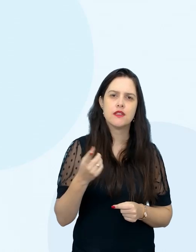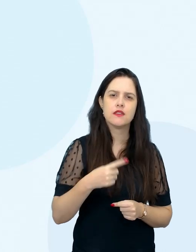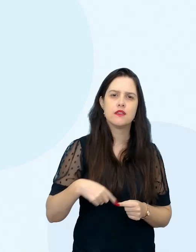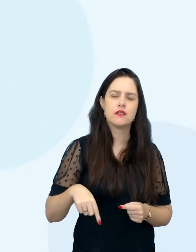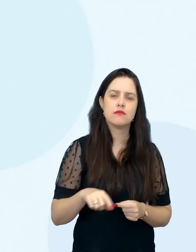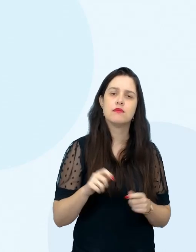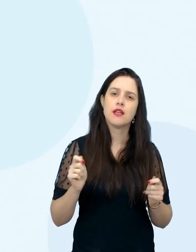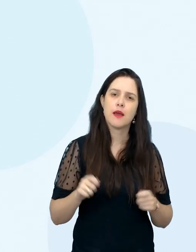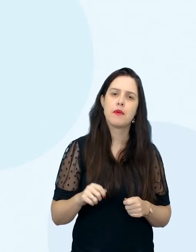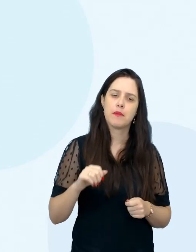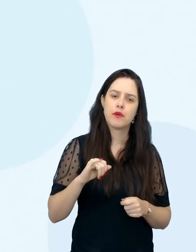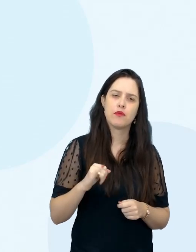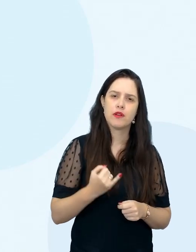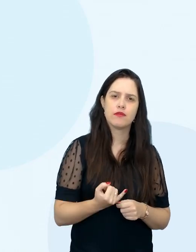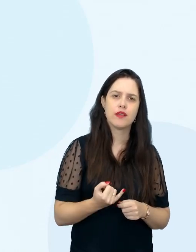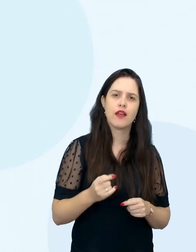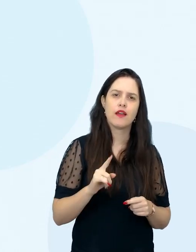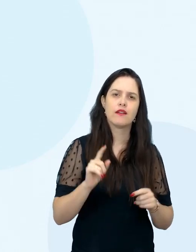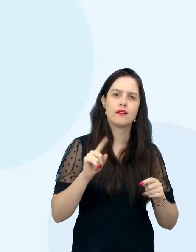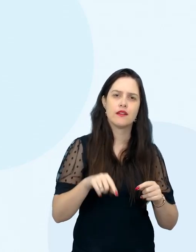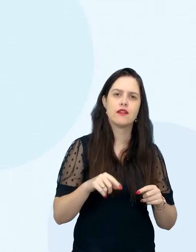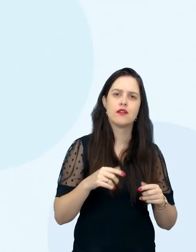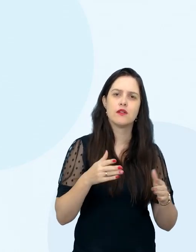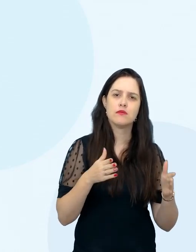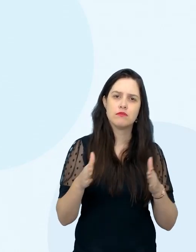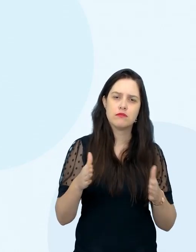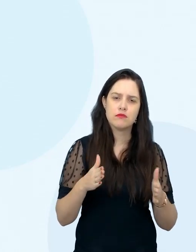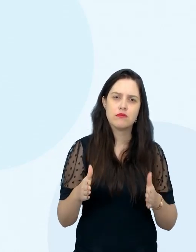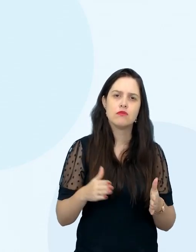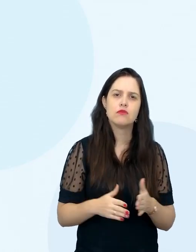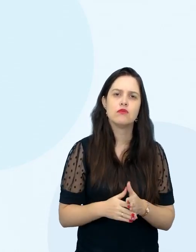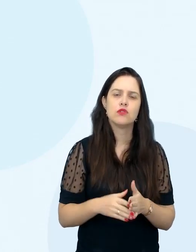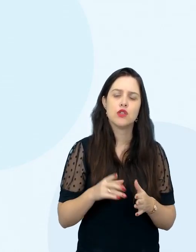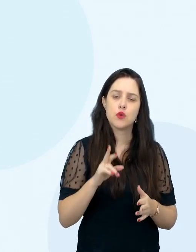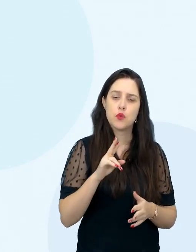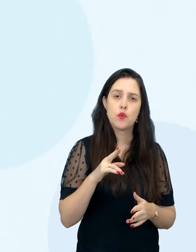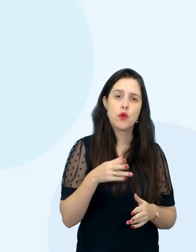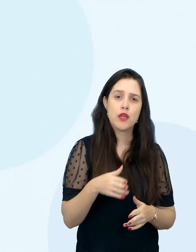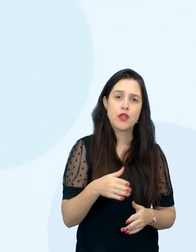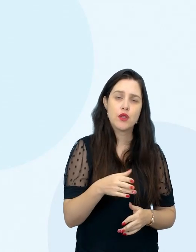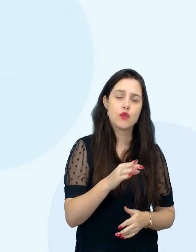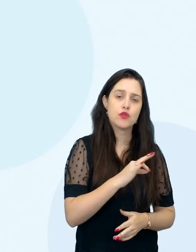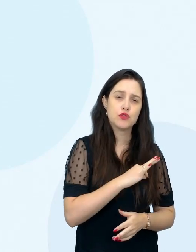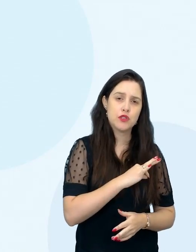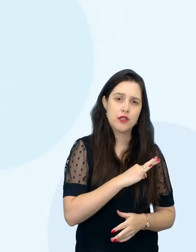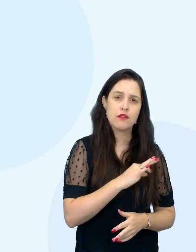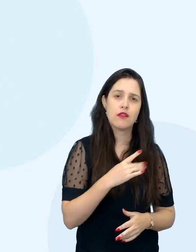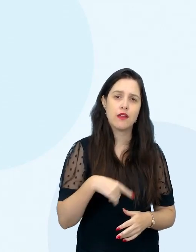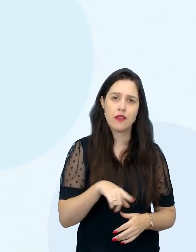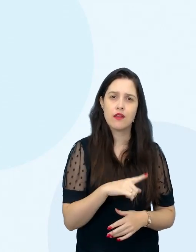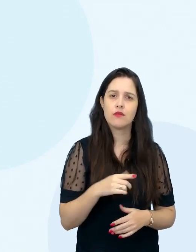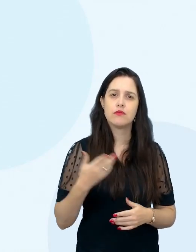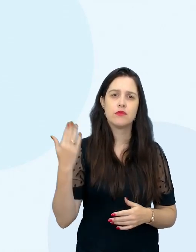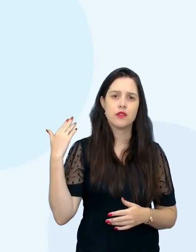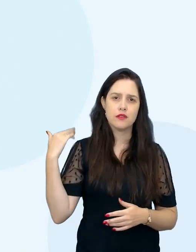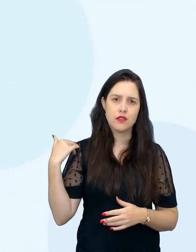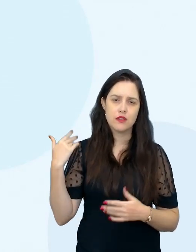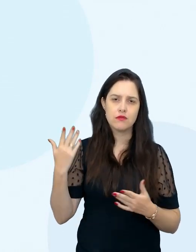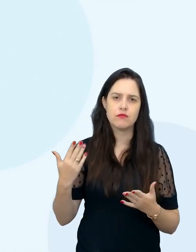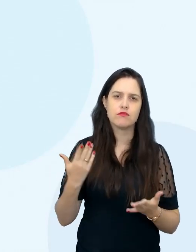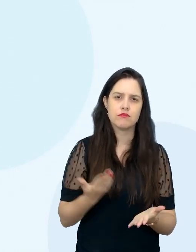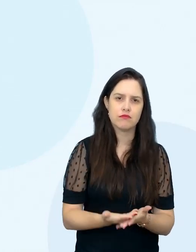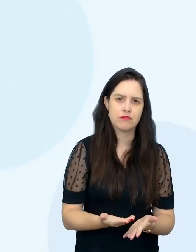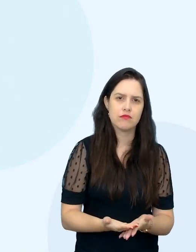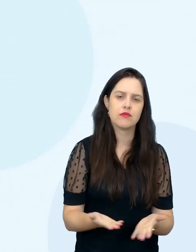já... teoricamente, ele já tem uma noção aí do rio Tietê, porque já foi trabalhado no ano anterior, então a gente está fazendo